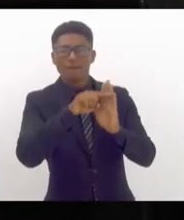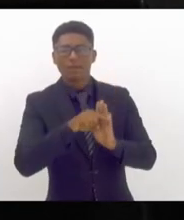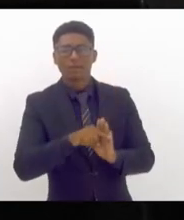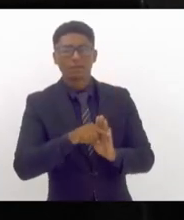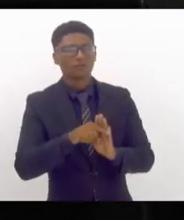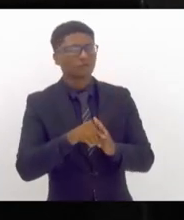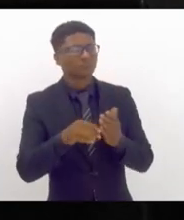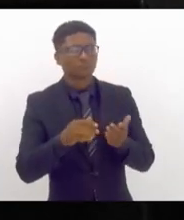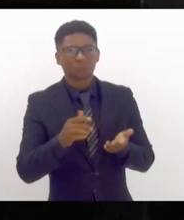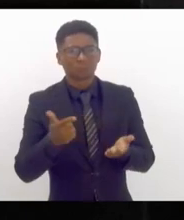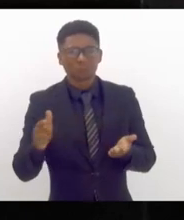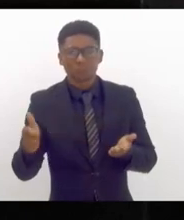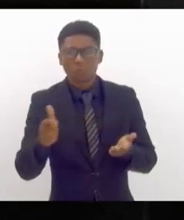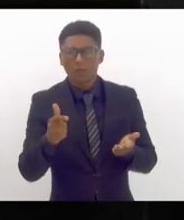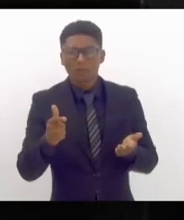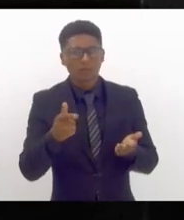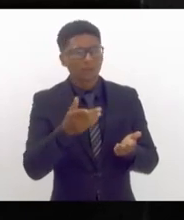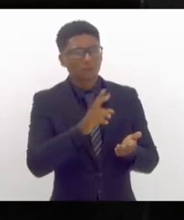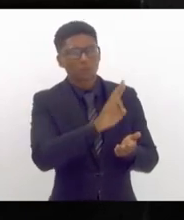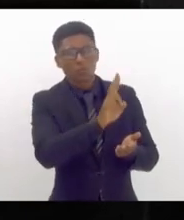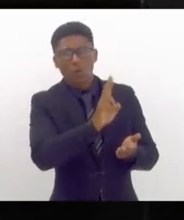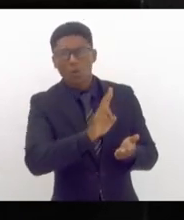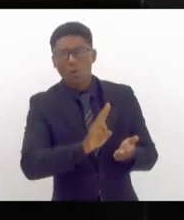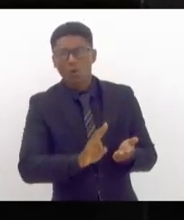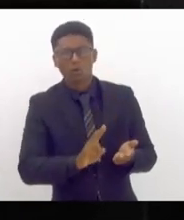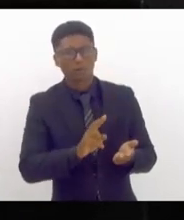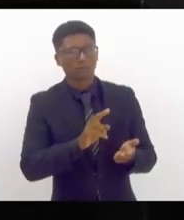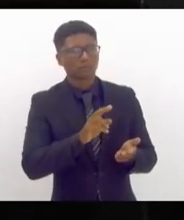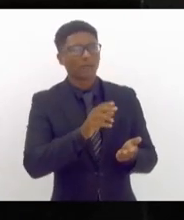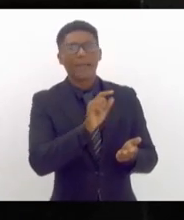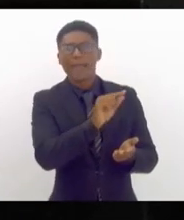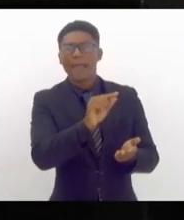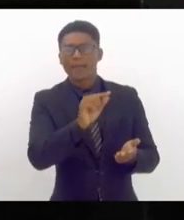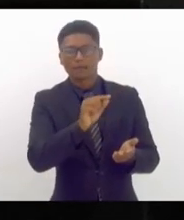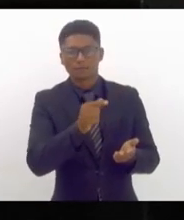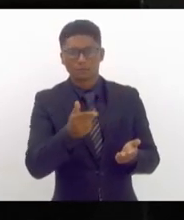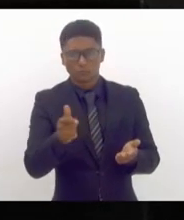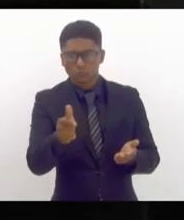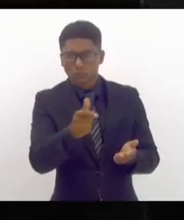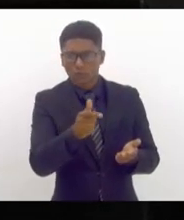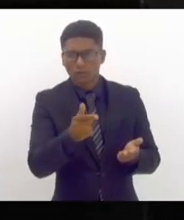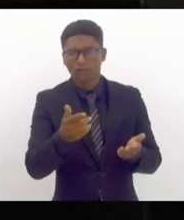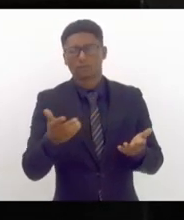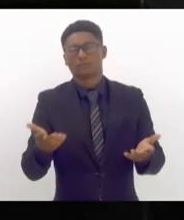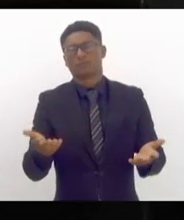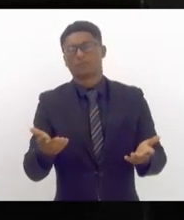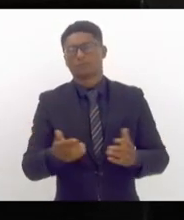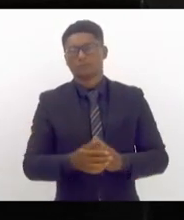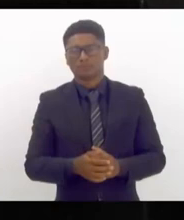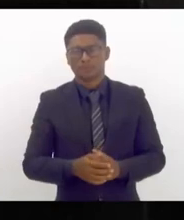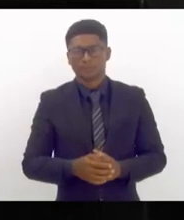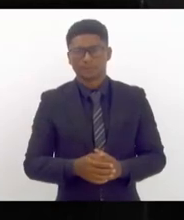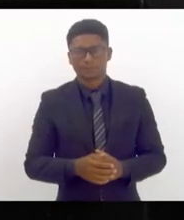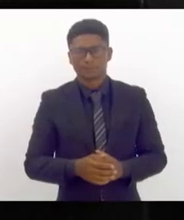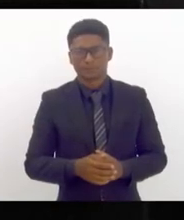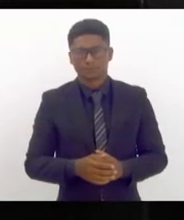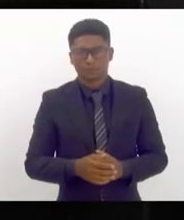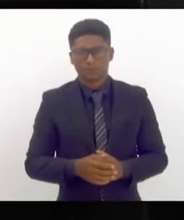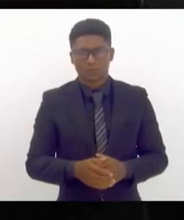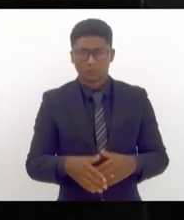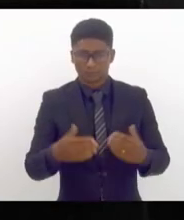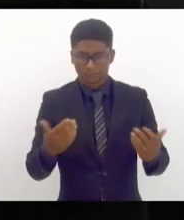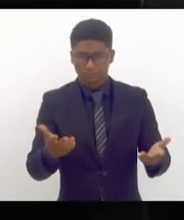desses investidores do caos e do Capitólio brasileiro. Então, nesse sentido, recorrer